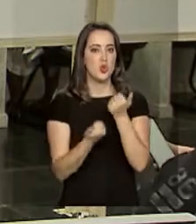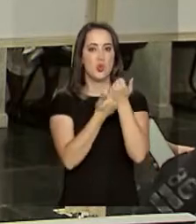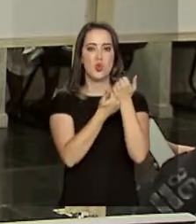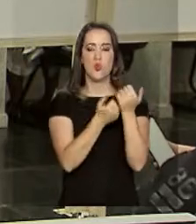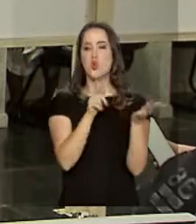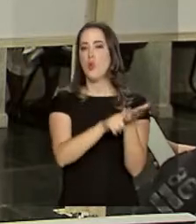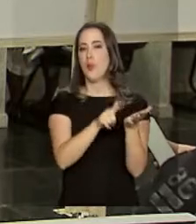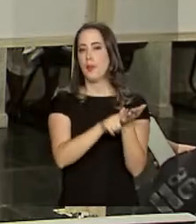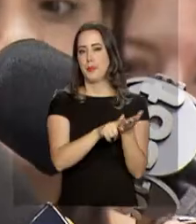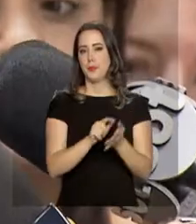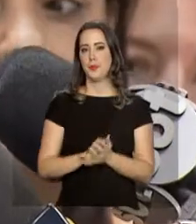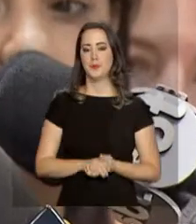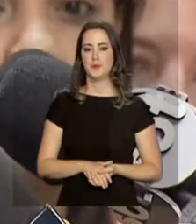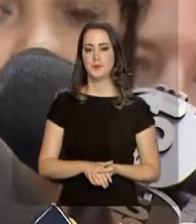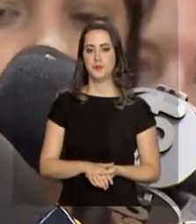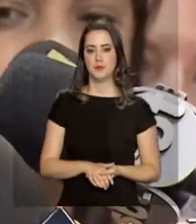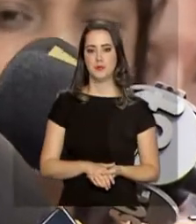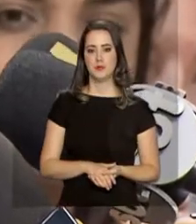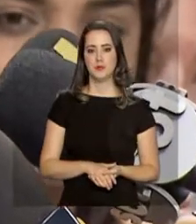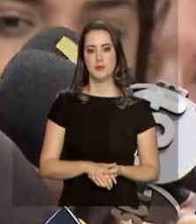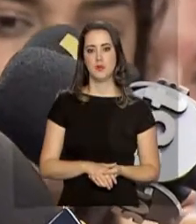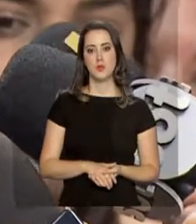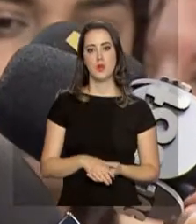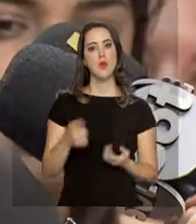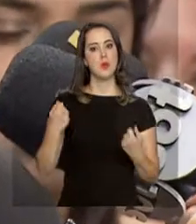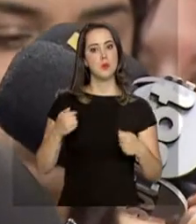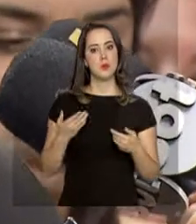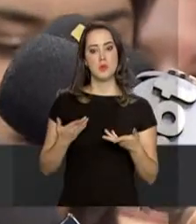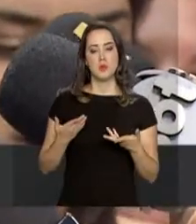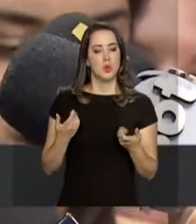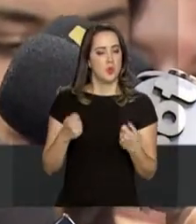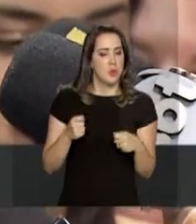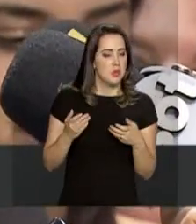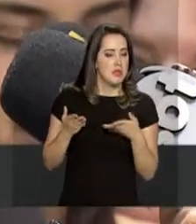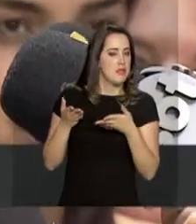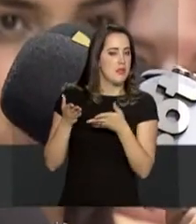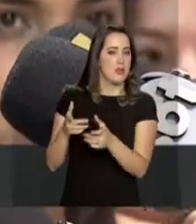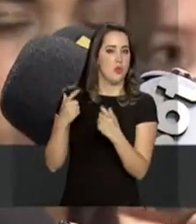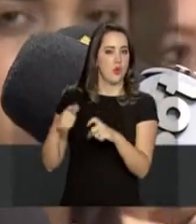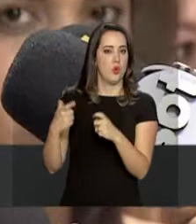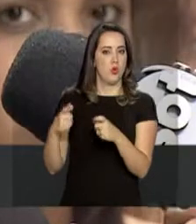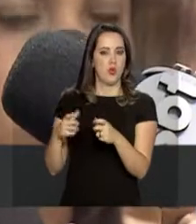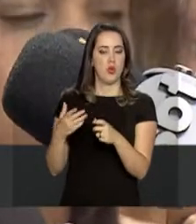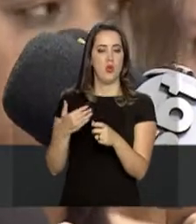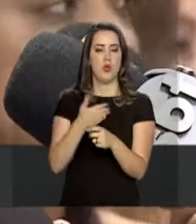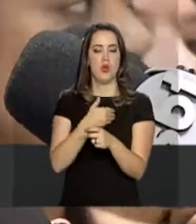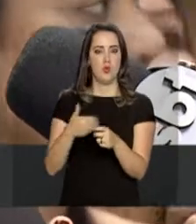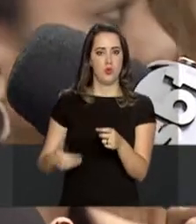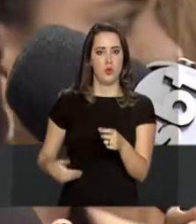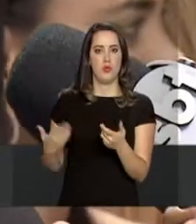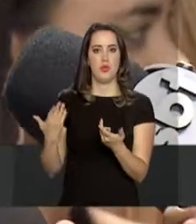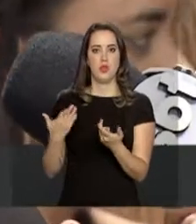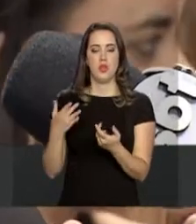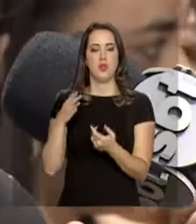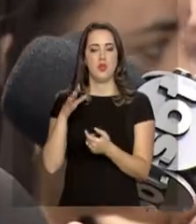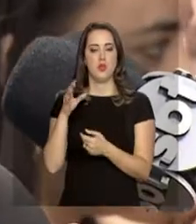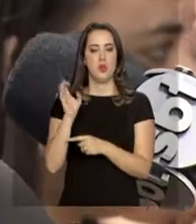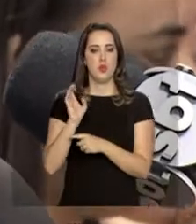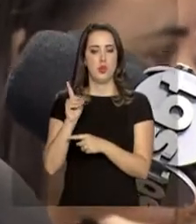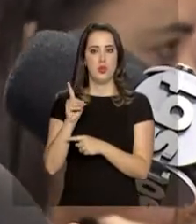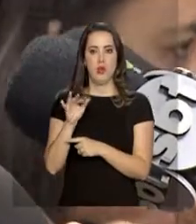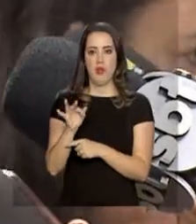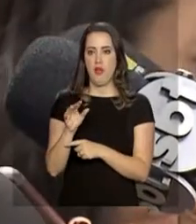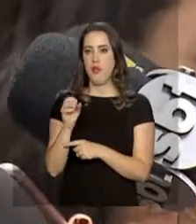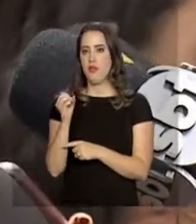documentos impressos sem ir a um órgão público sem ir ao estabelecimento do governo federal ou do governo federal ele